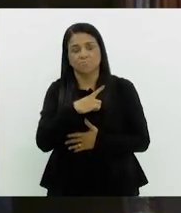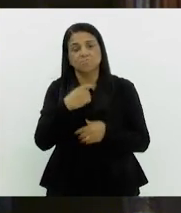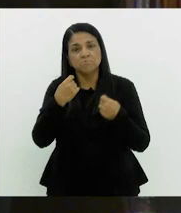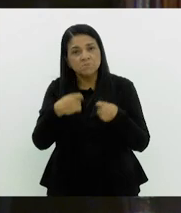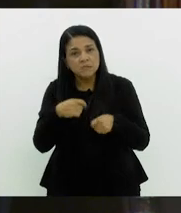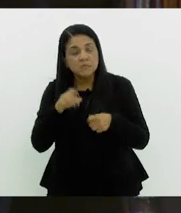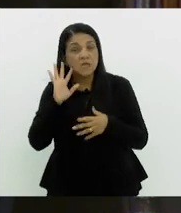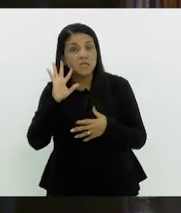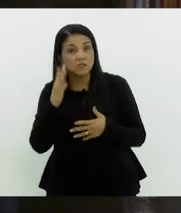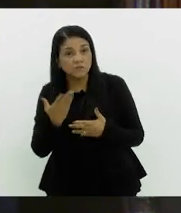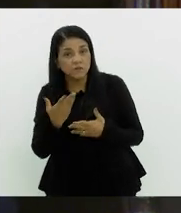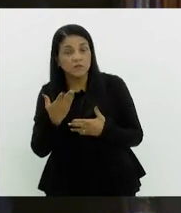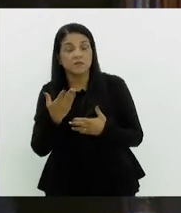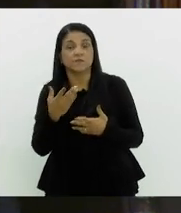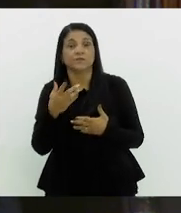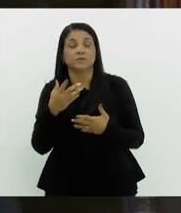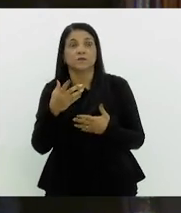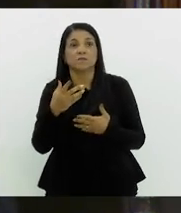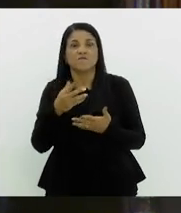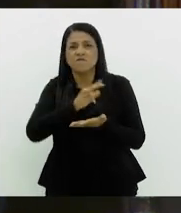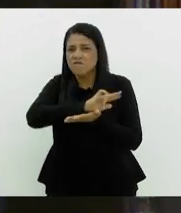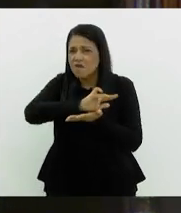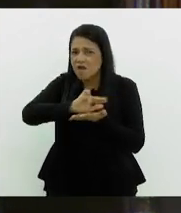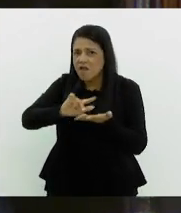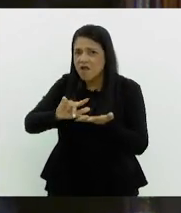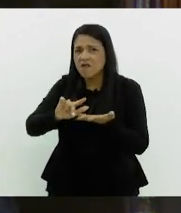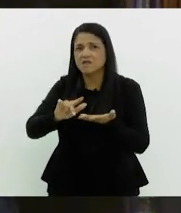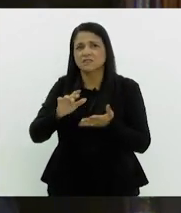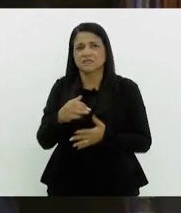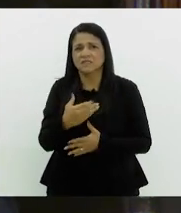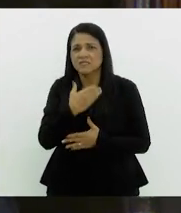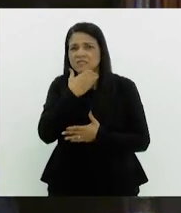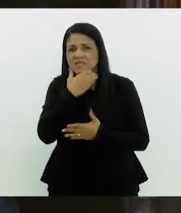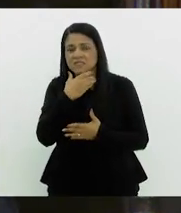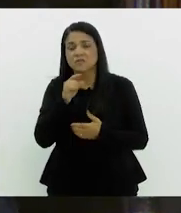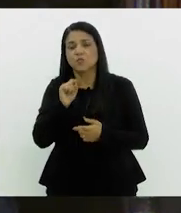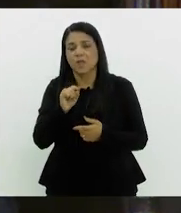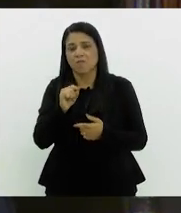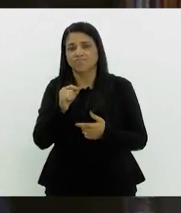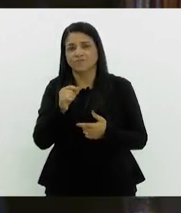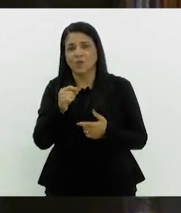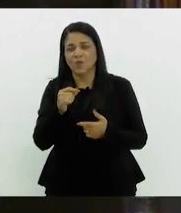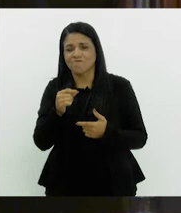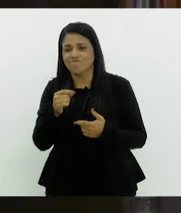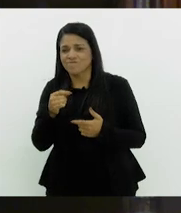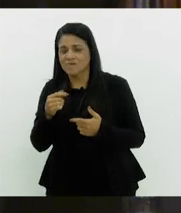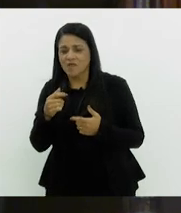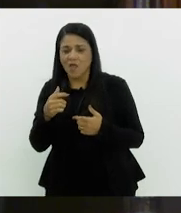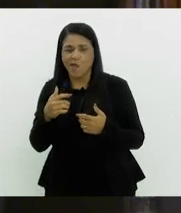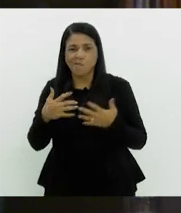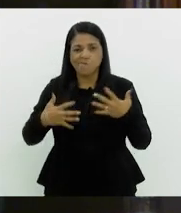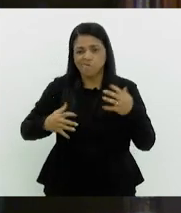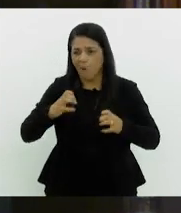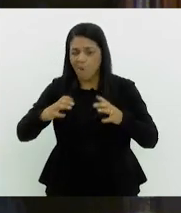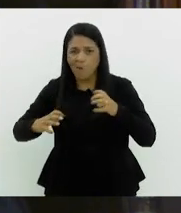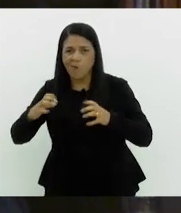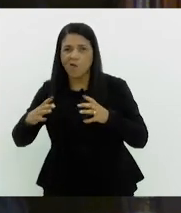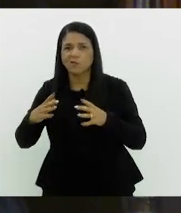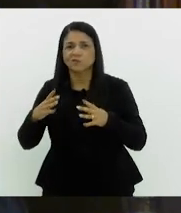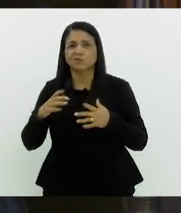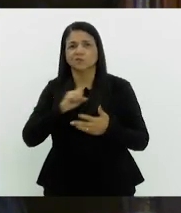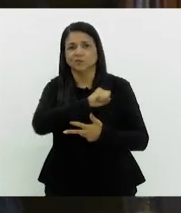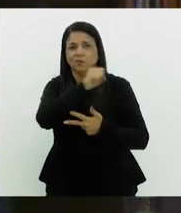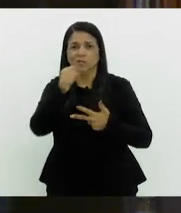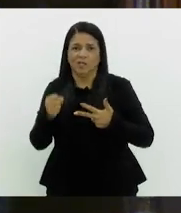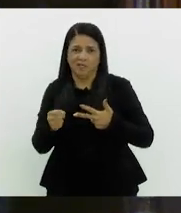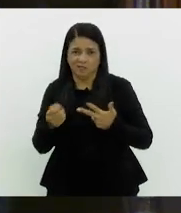várias delas originadas do conflito entre os poderes. Portanto, as assembleias legislativas do